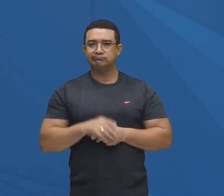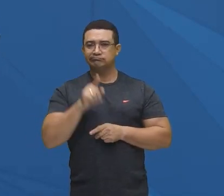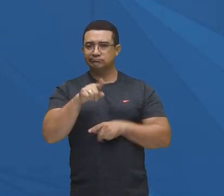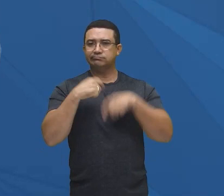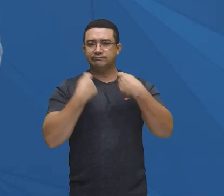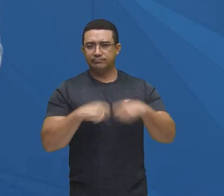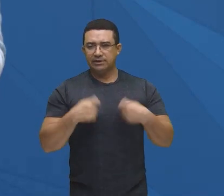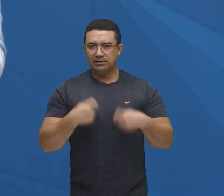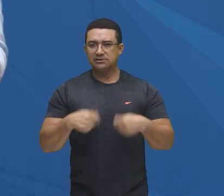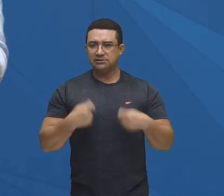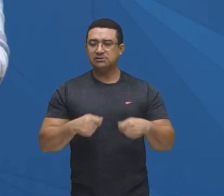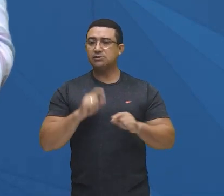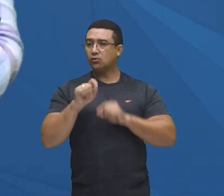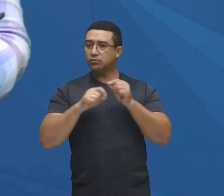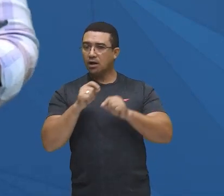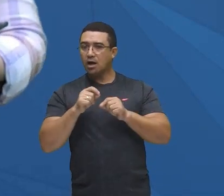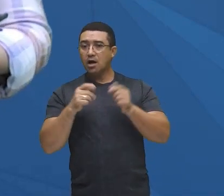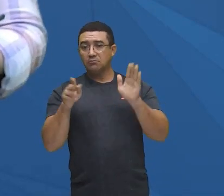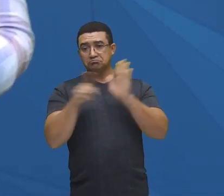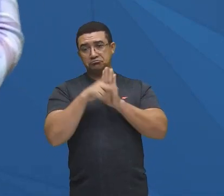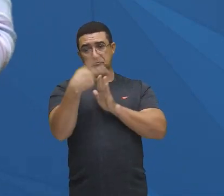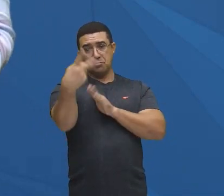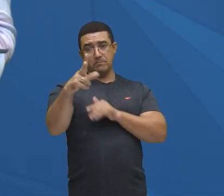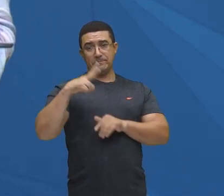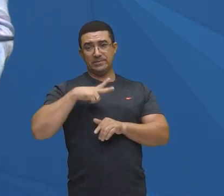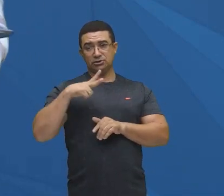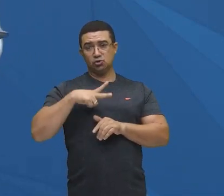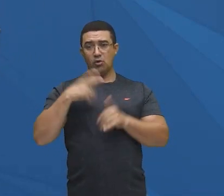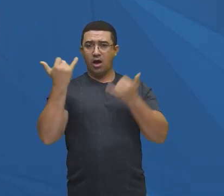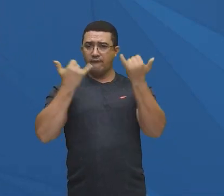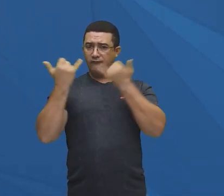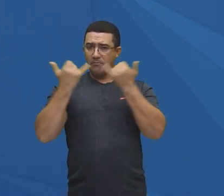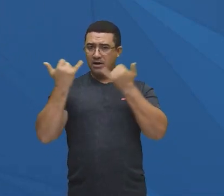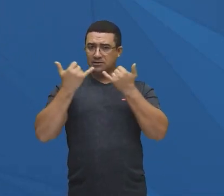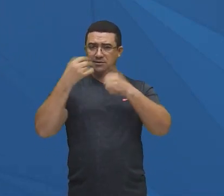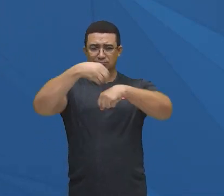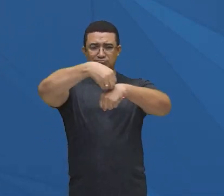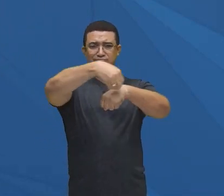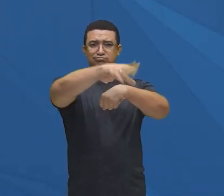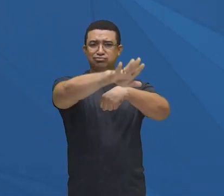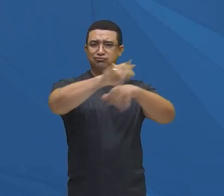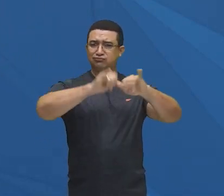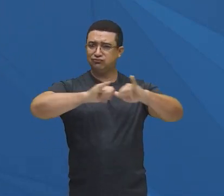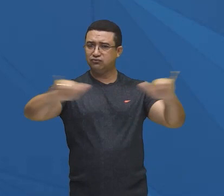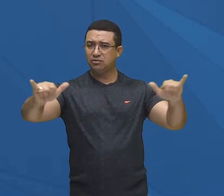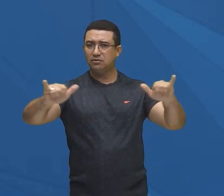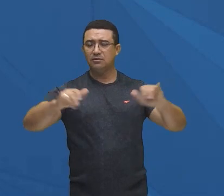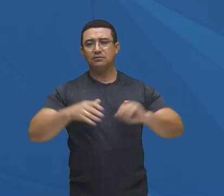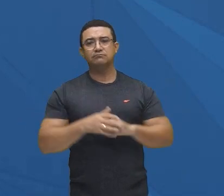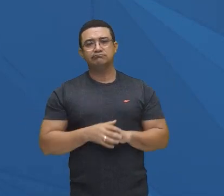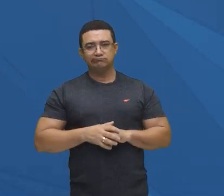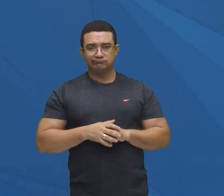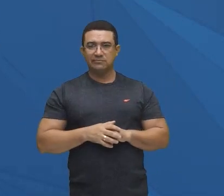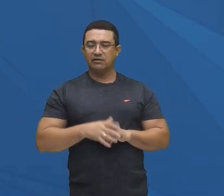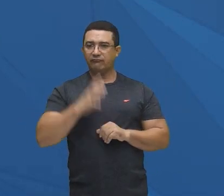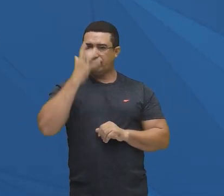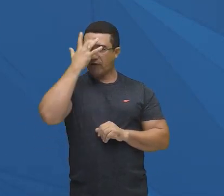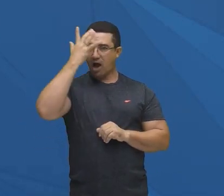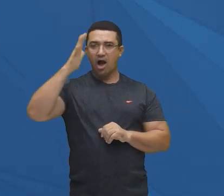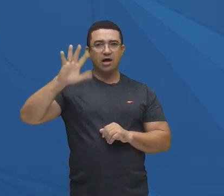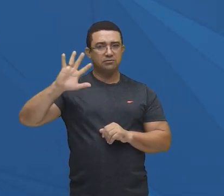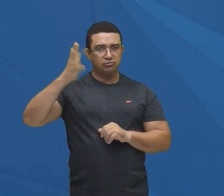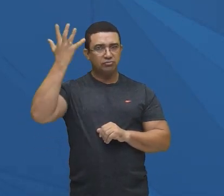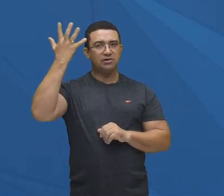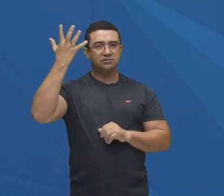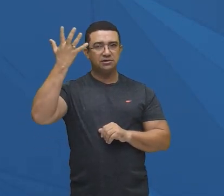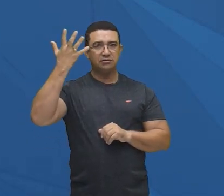cautela ao compartilhar suas informações. Ou seja, a exposição ela é muito fácil de acontecer. E às vezes